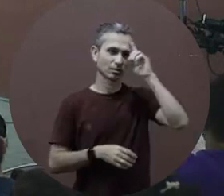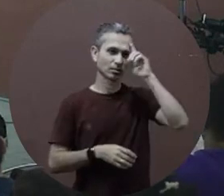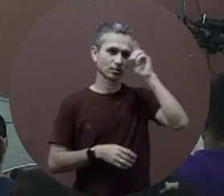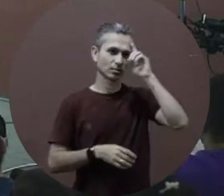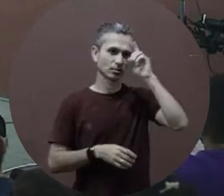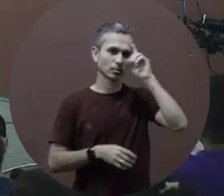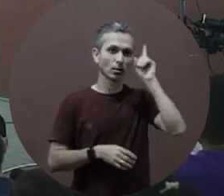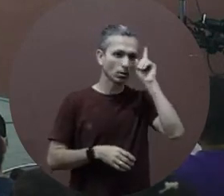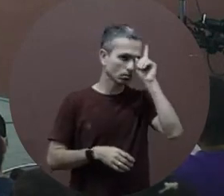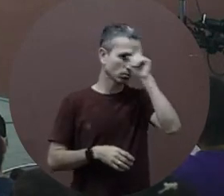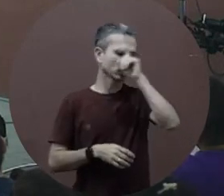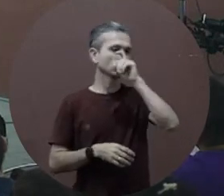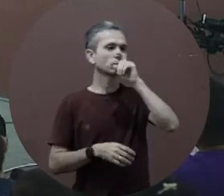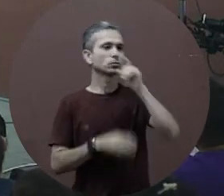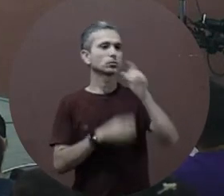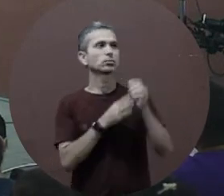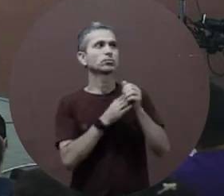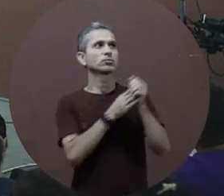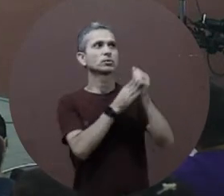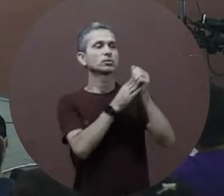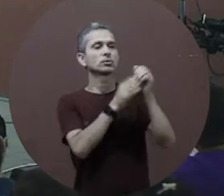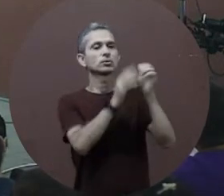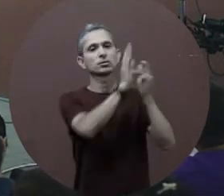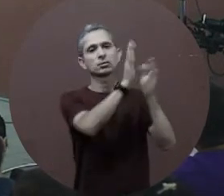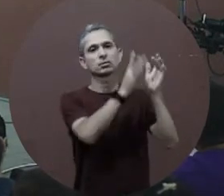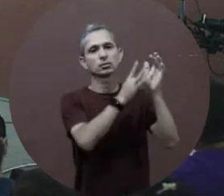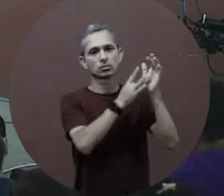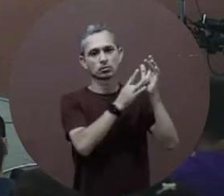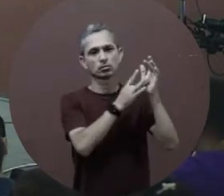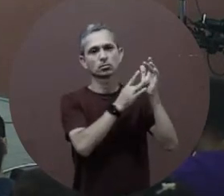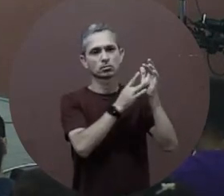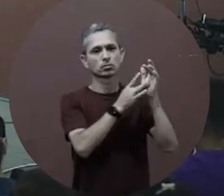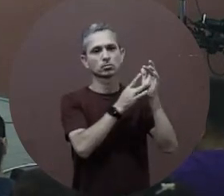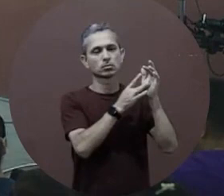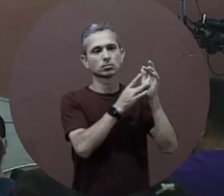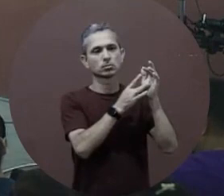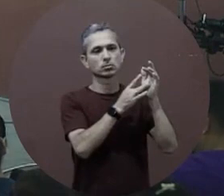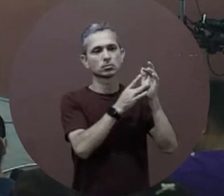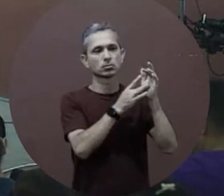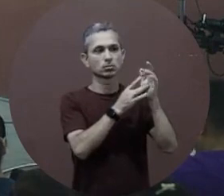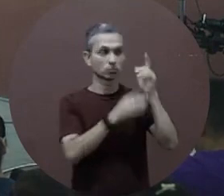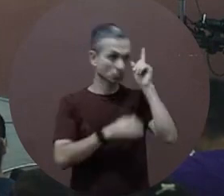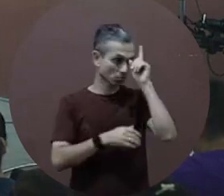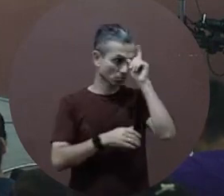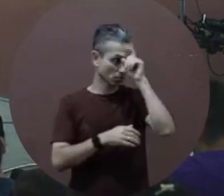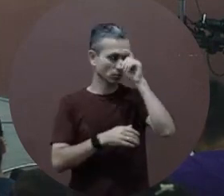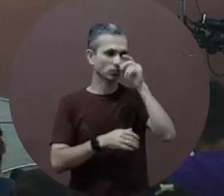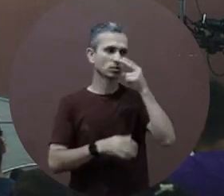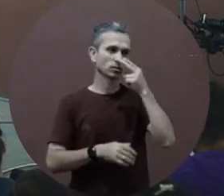Jesus. Vai ficando mais difícil ser cristão.